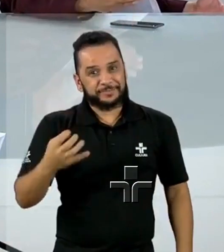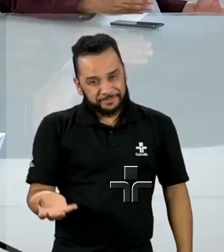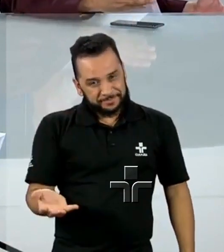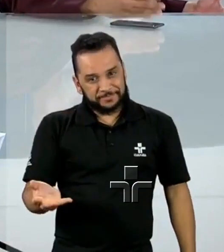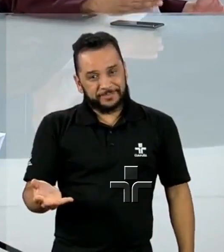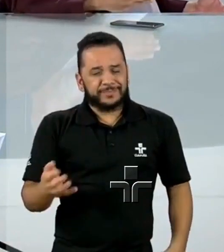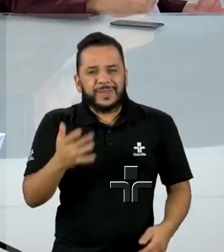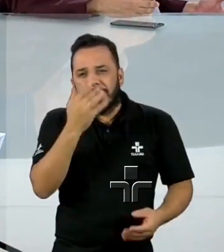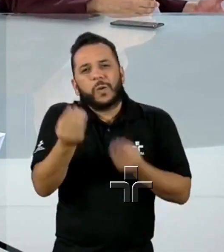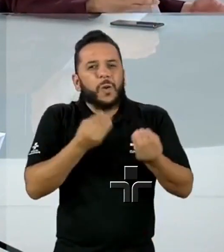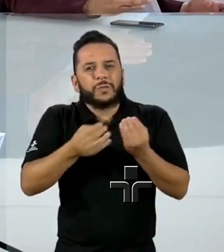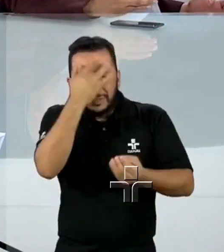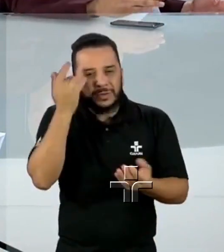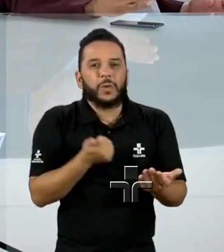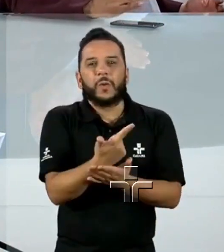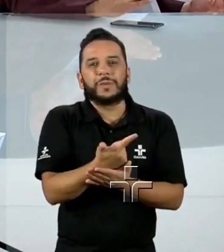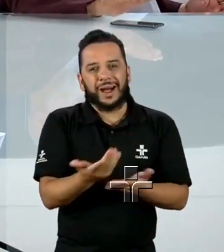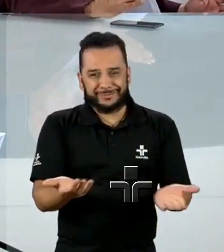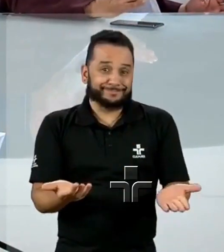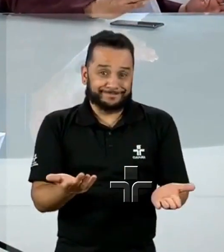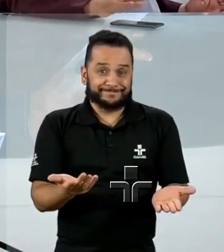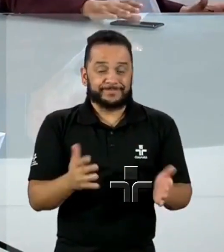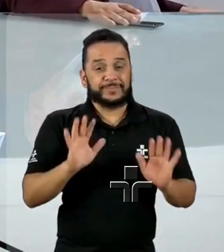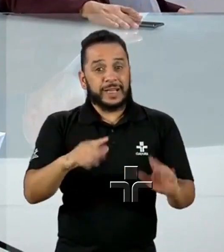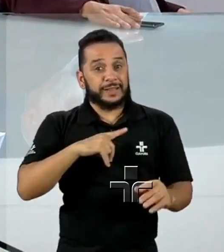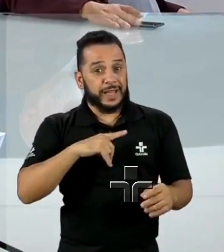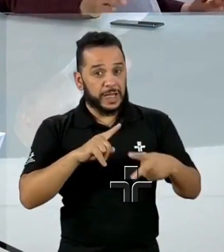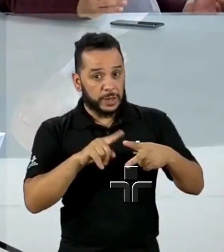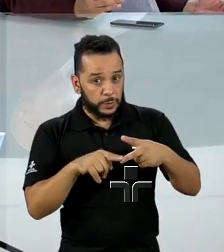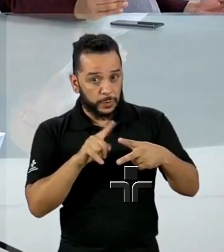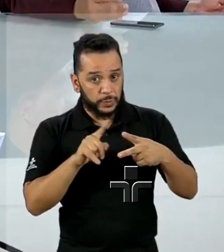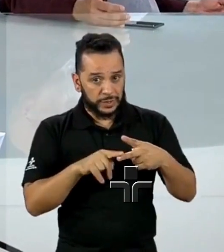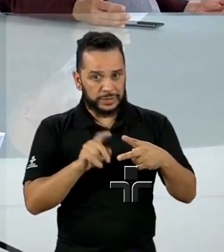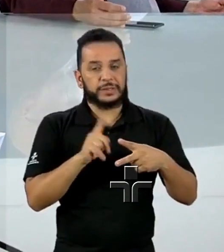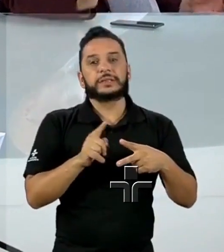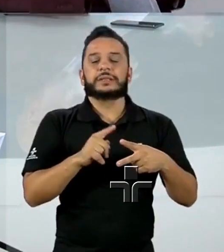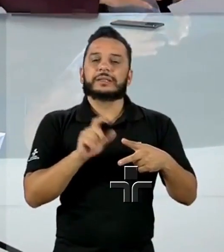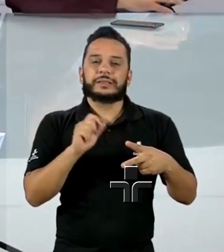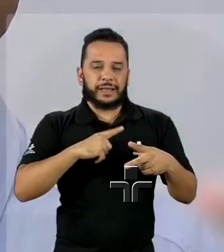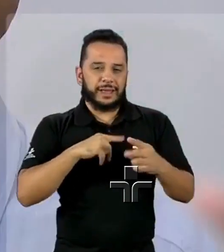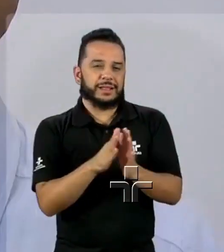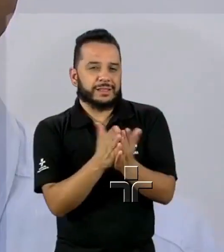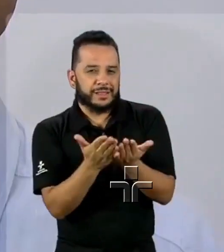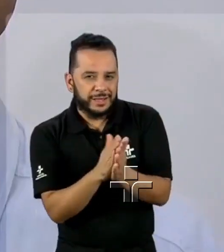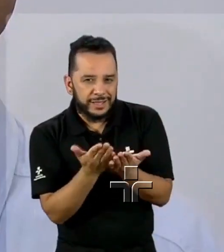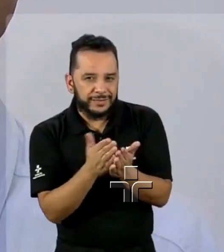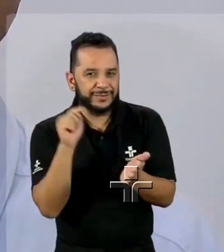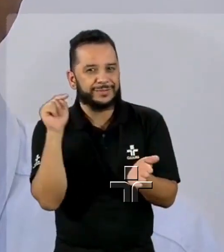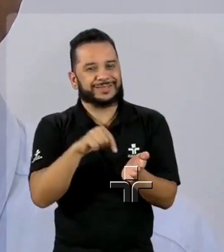mais dificuldade de ter acesso ao livro. Eu acho que pode ter duas coisas. Primeiro, você pode ter livros com um